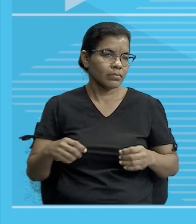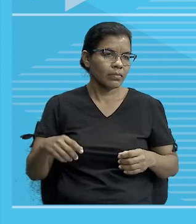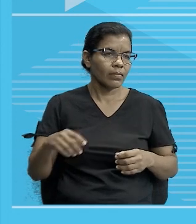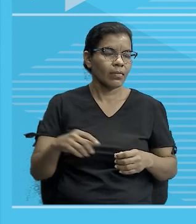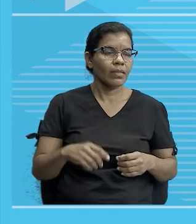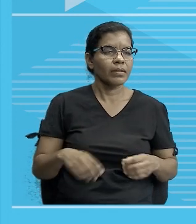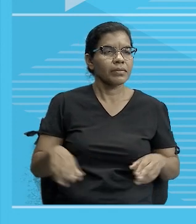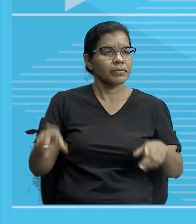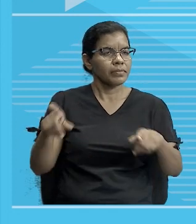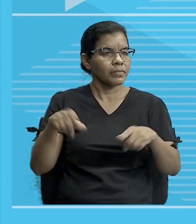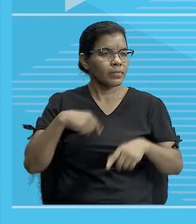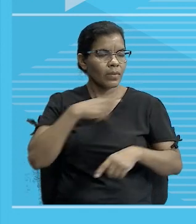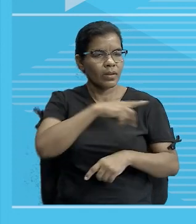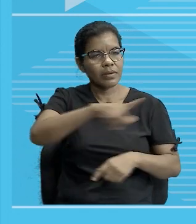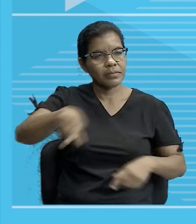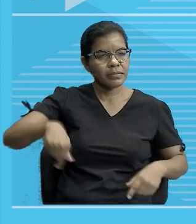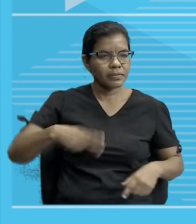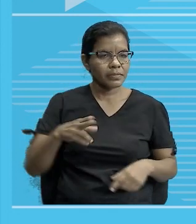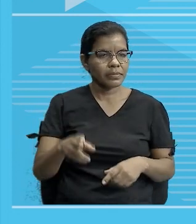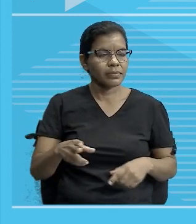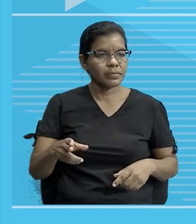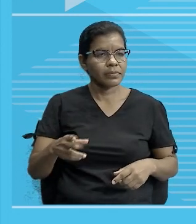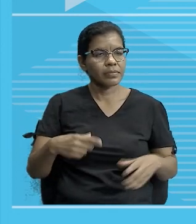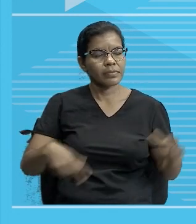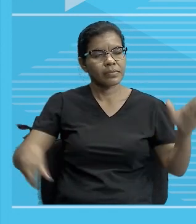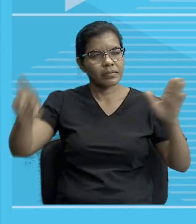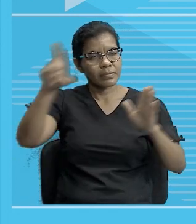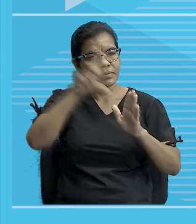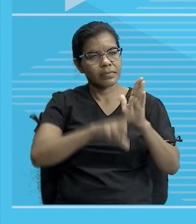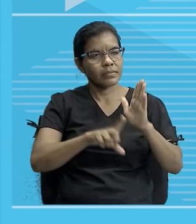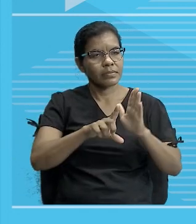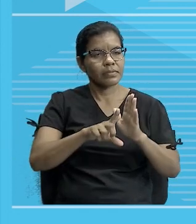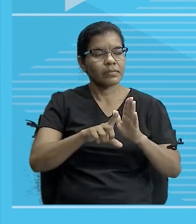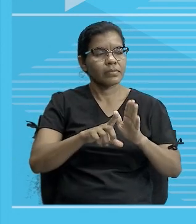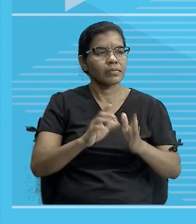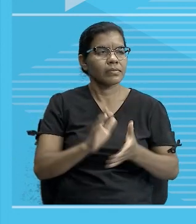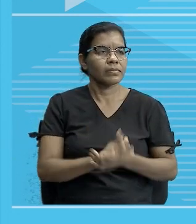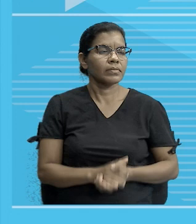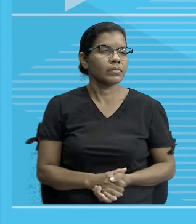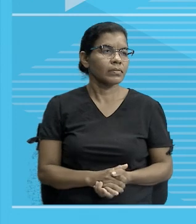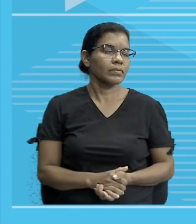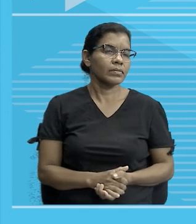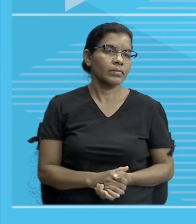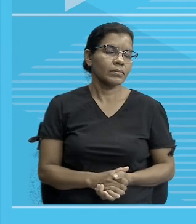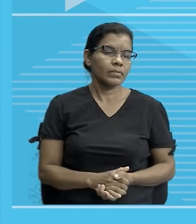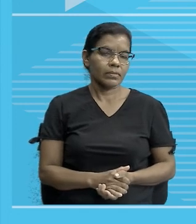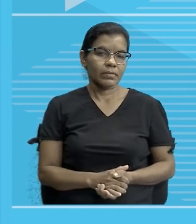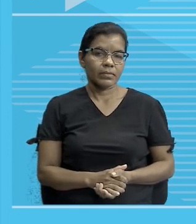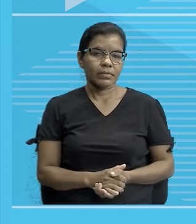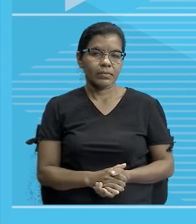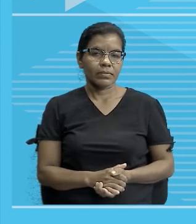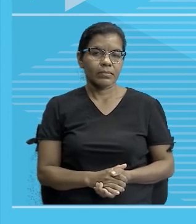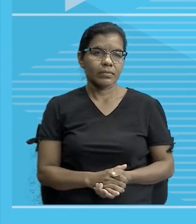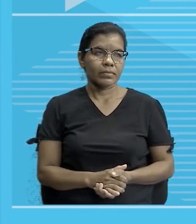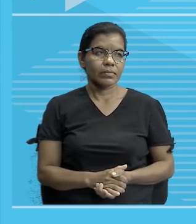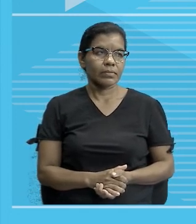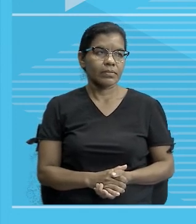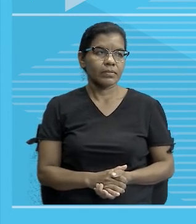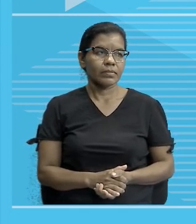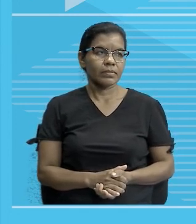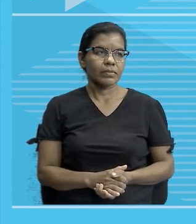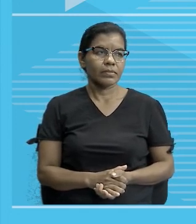são iguais perante a lei. Todos são iguais perante a lei, uma cidadania. E